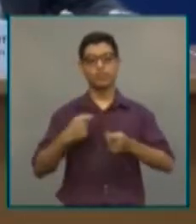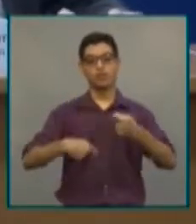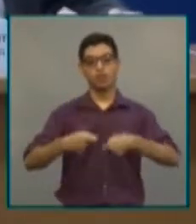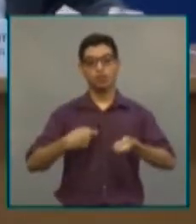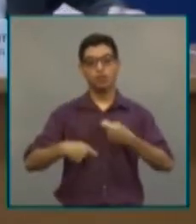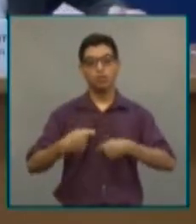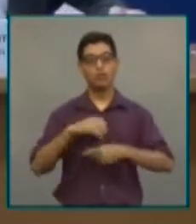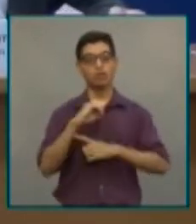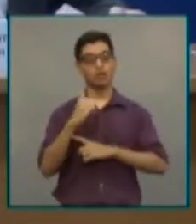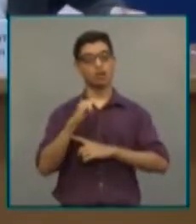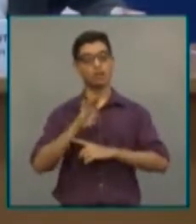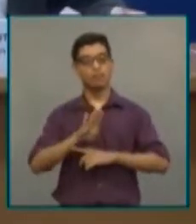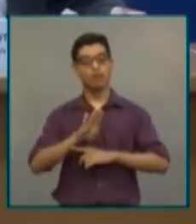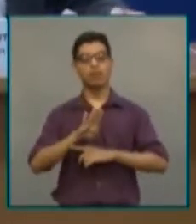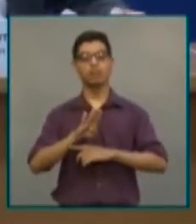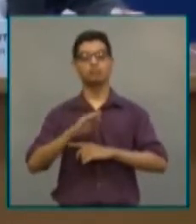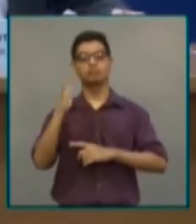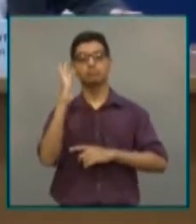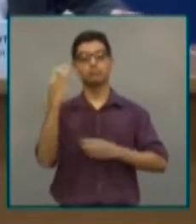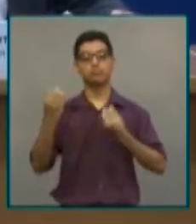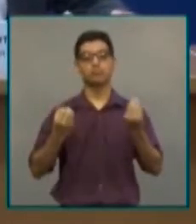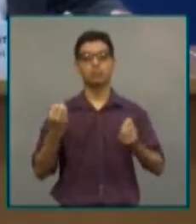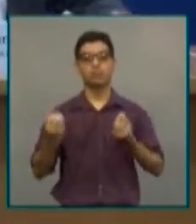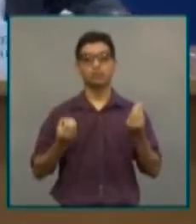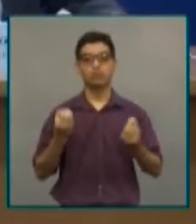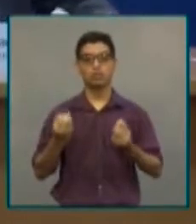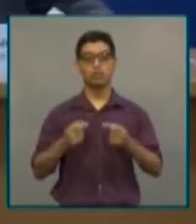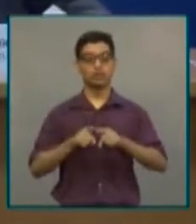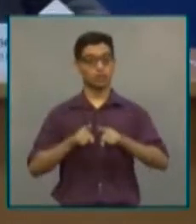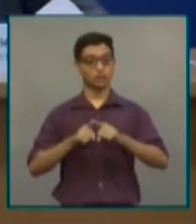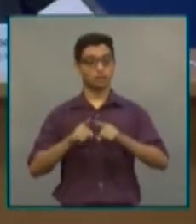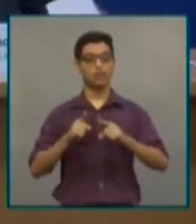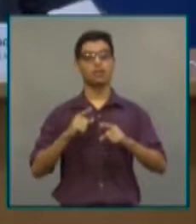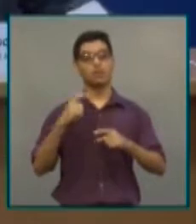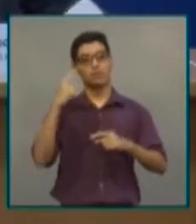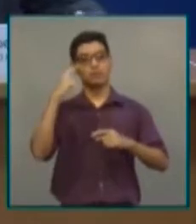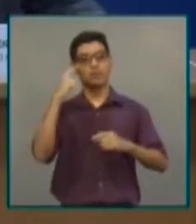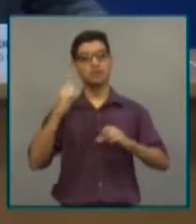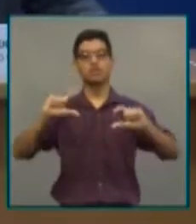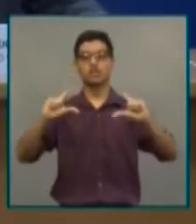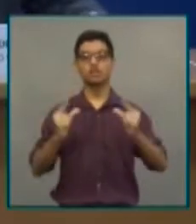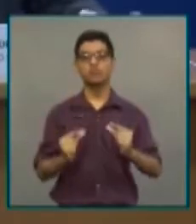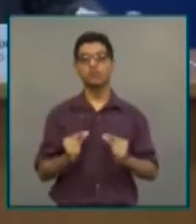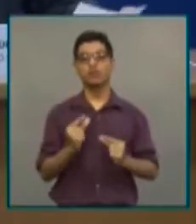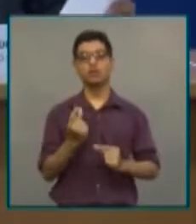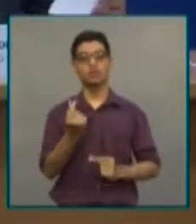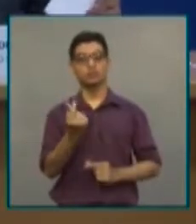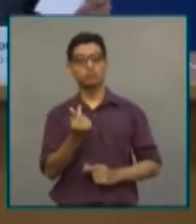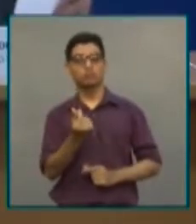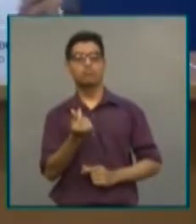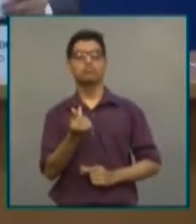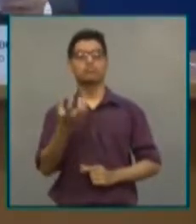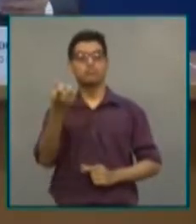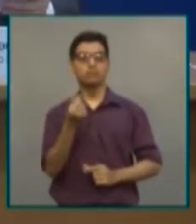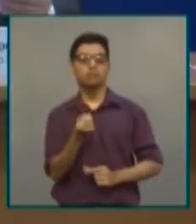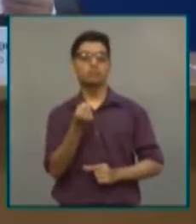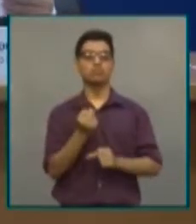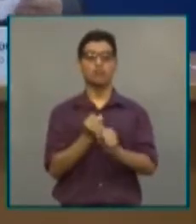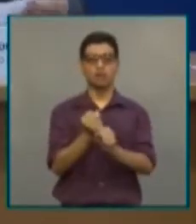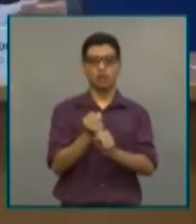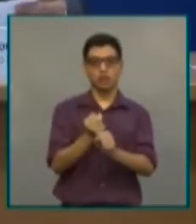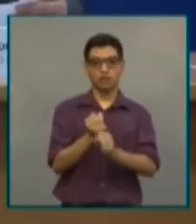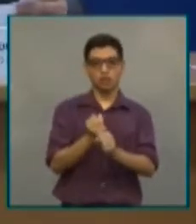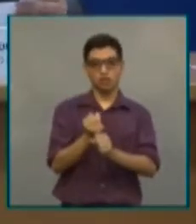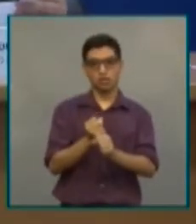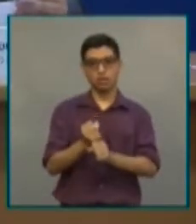situação? Diminuir o valor da entidade, da anuidade, é uma solução? Se quiser, candidato, eu posso repetir. Quero sim,